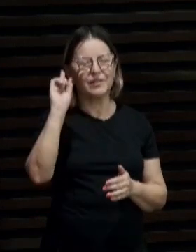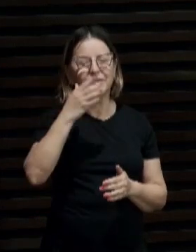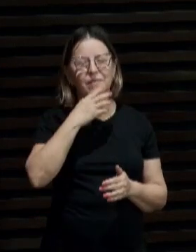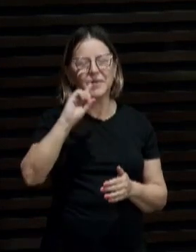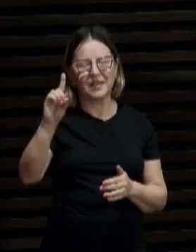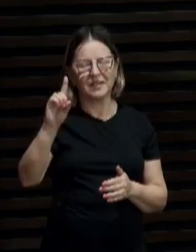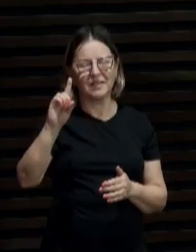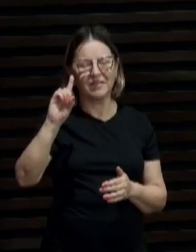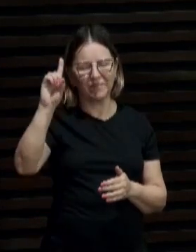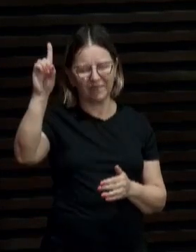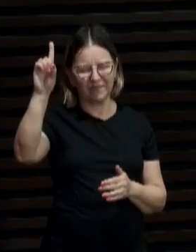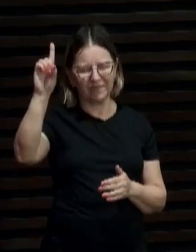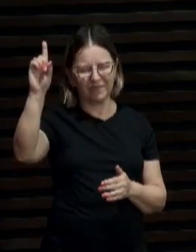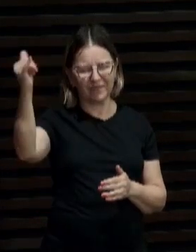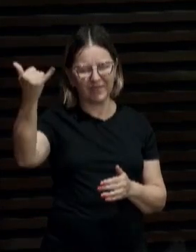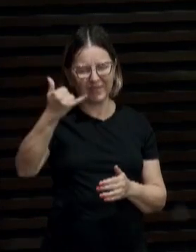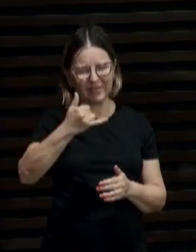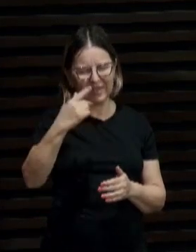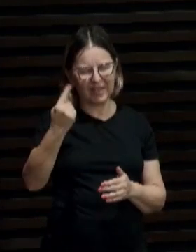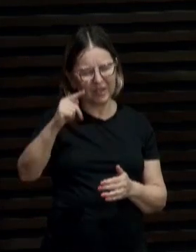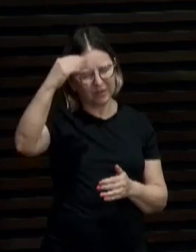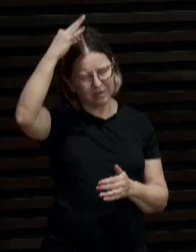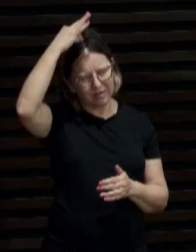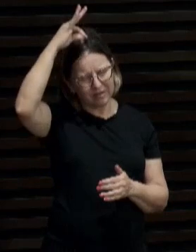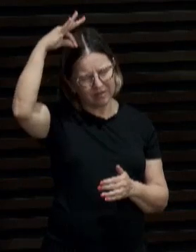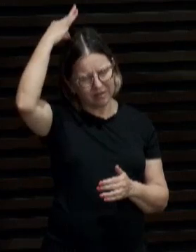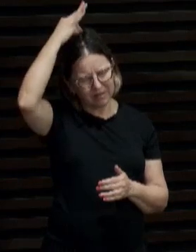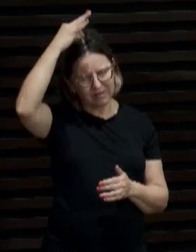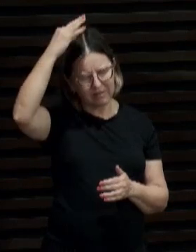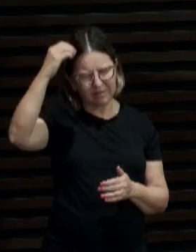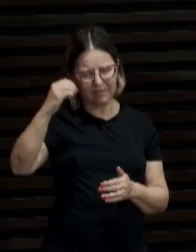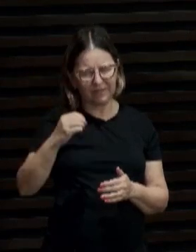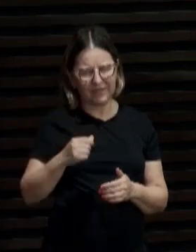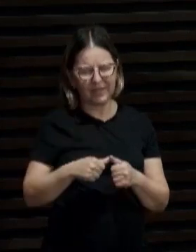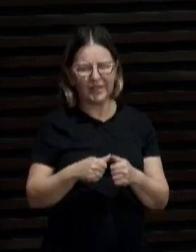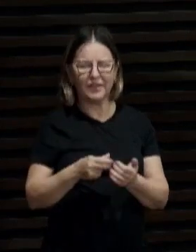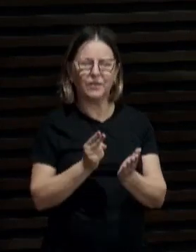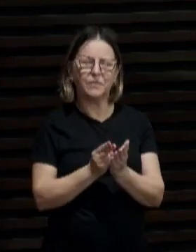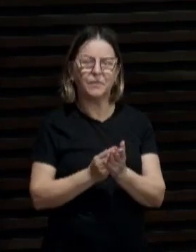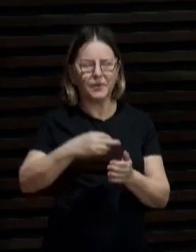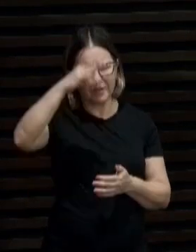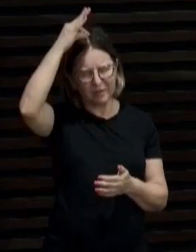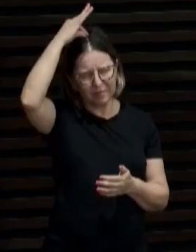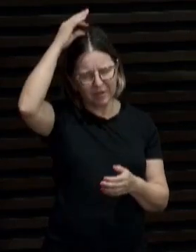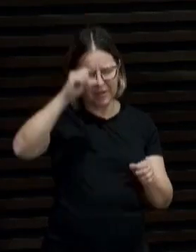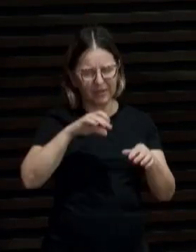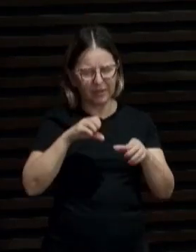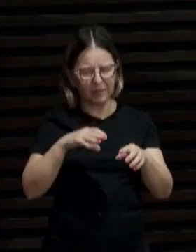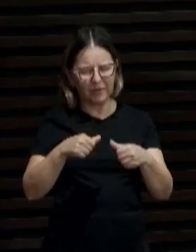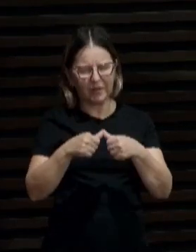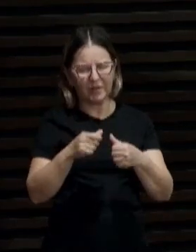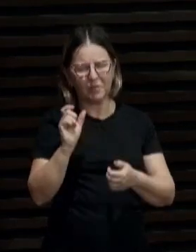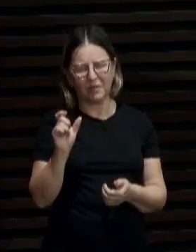Tu, Pai, que enviaste o Teu Espírito Santo, e este mesmo Espírito que inspirou esta palavra,